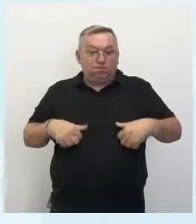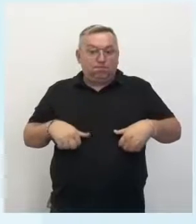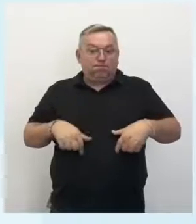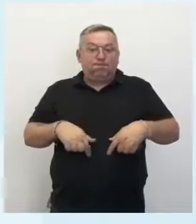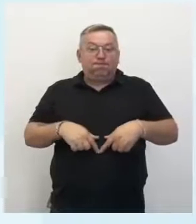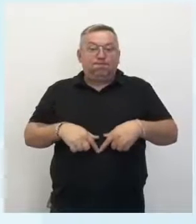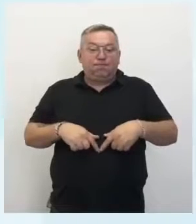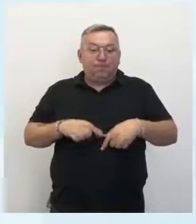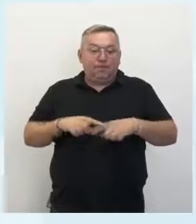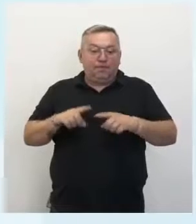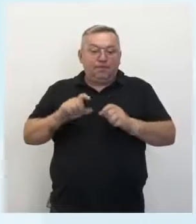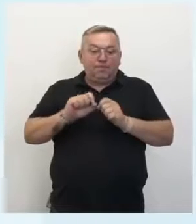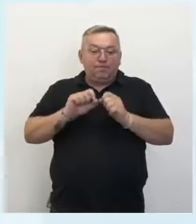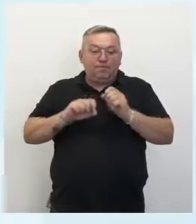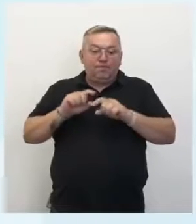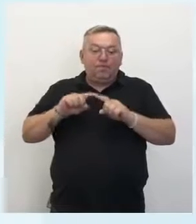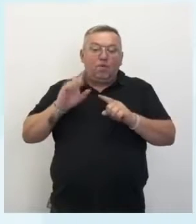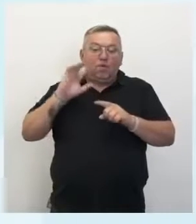vai ficar batendo,